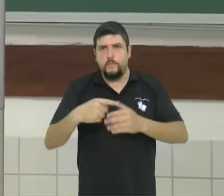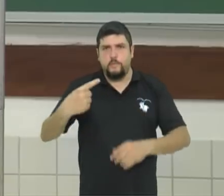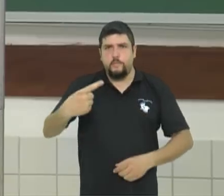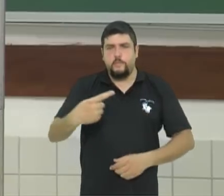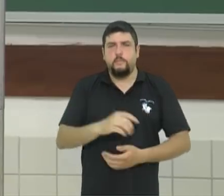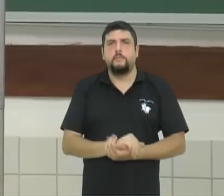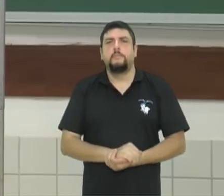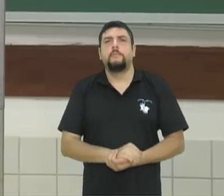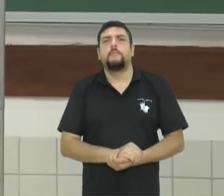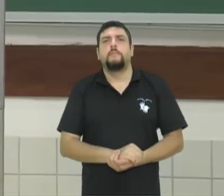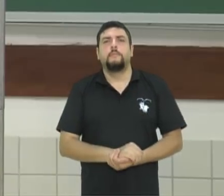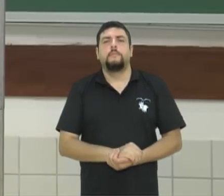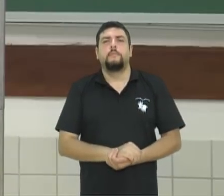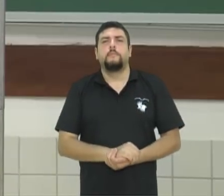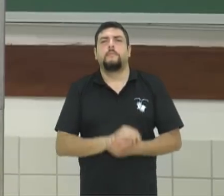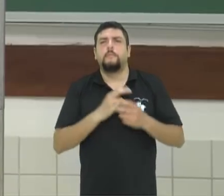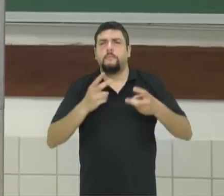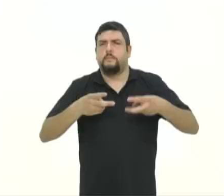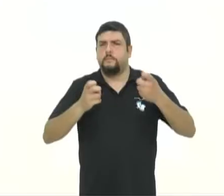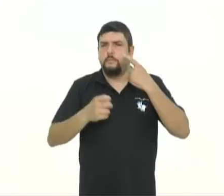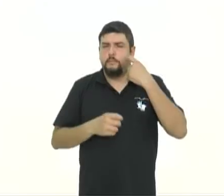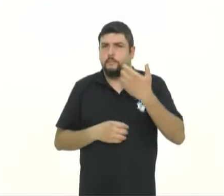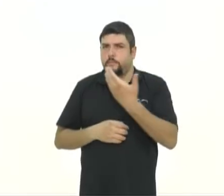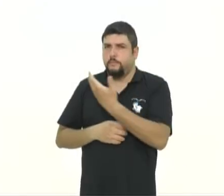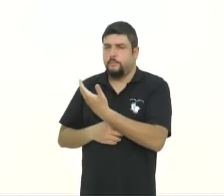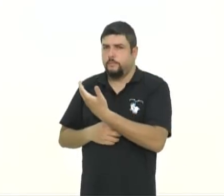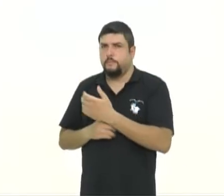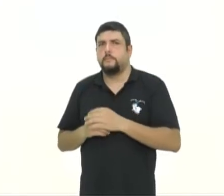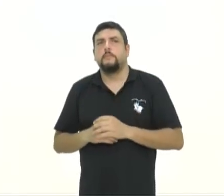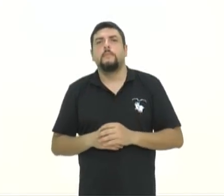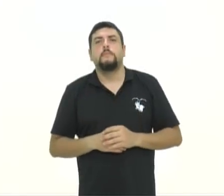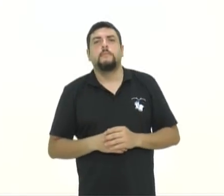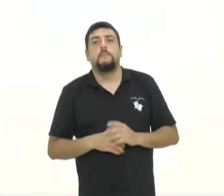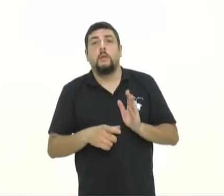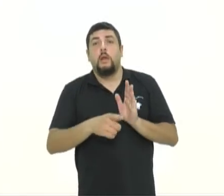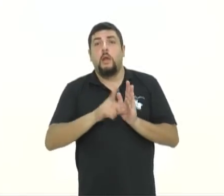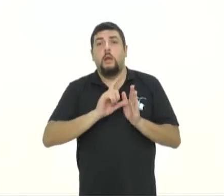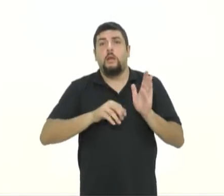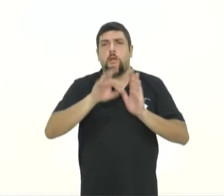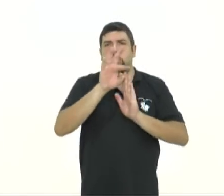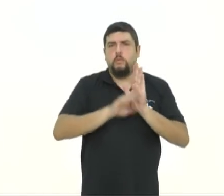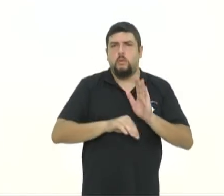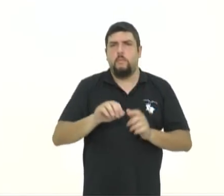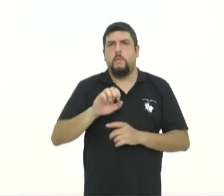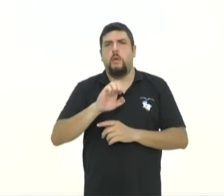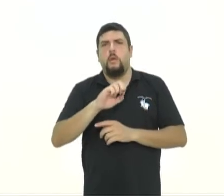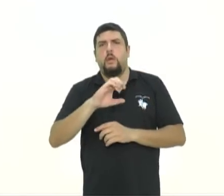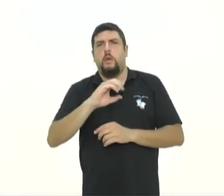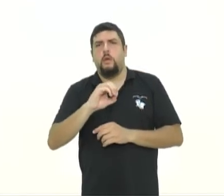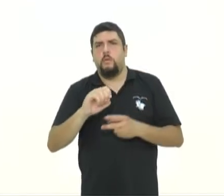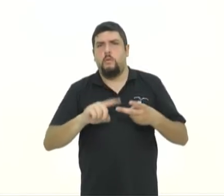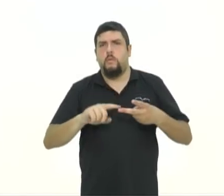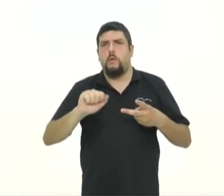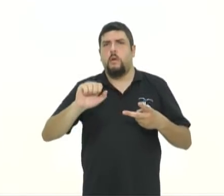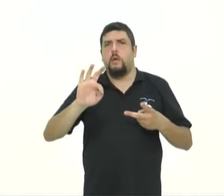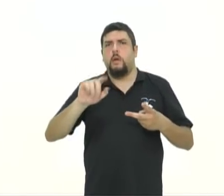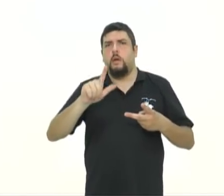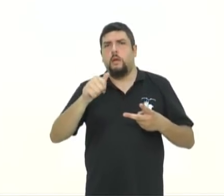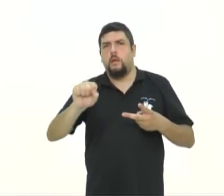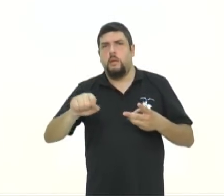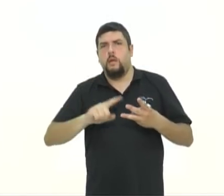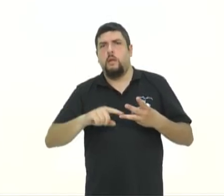exercício da aula de hoje, galera? Observem lá. Os textos que acabamos de ler sobre Eco, Atlas e Cronos são do seguinte